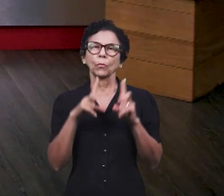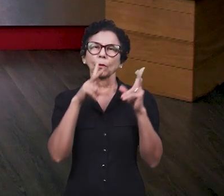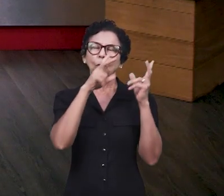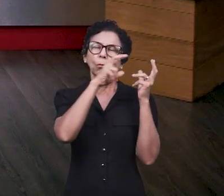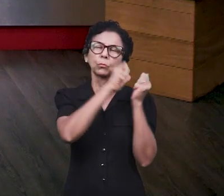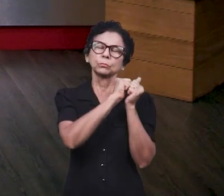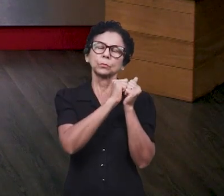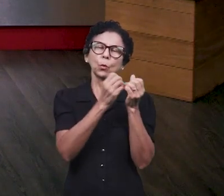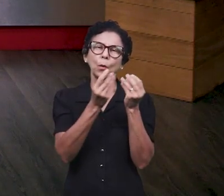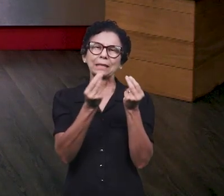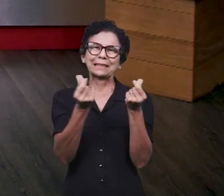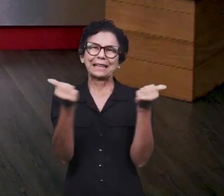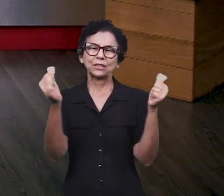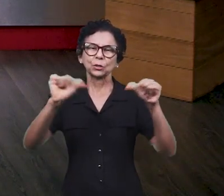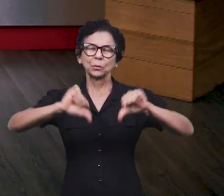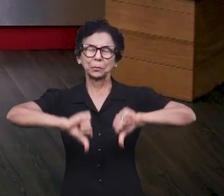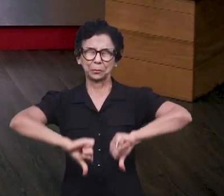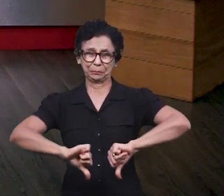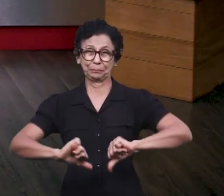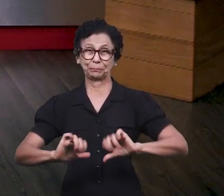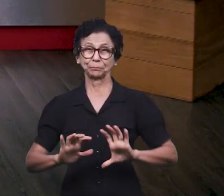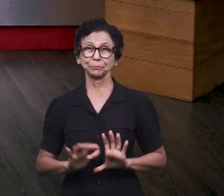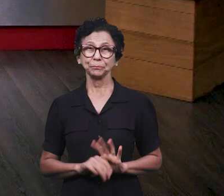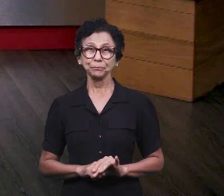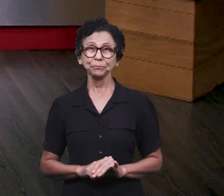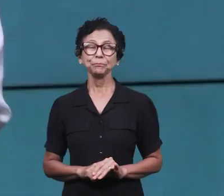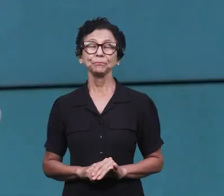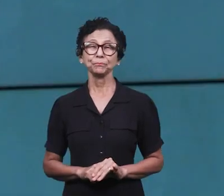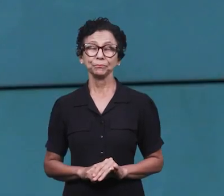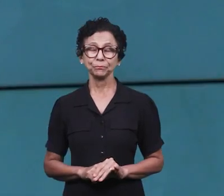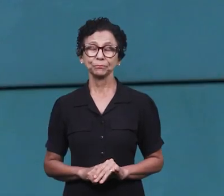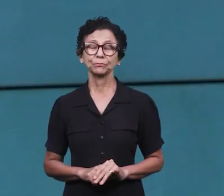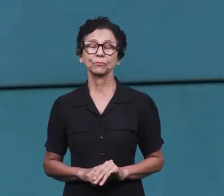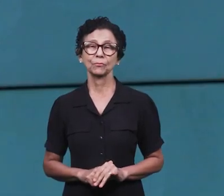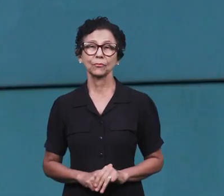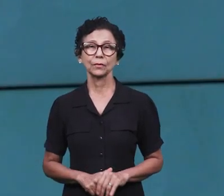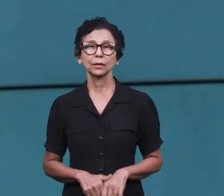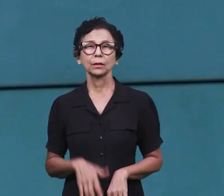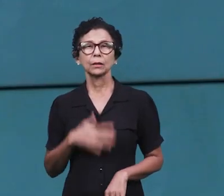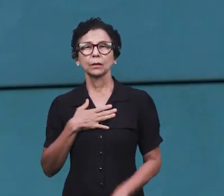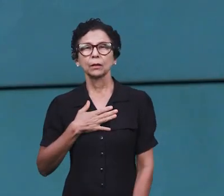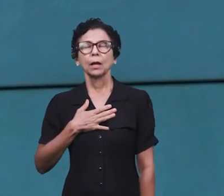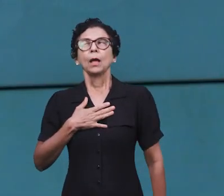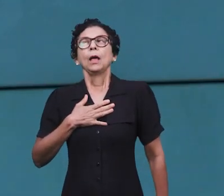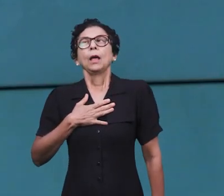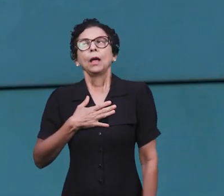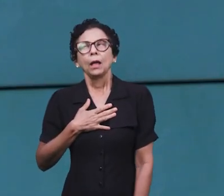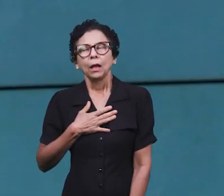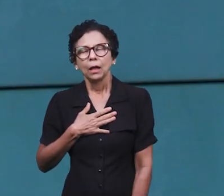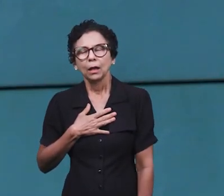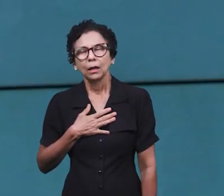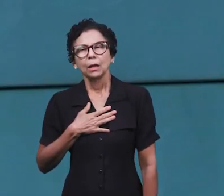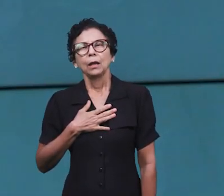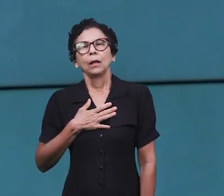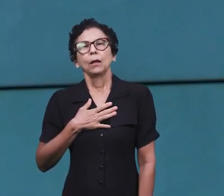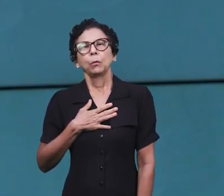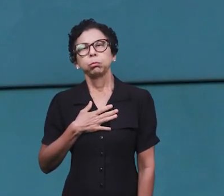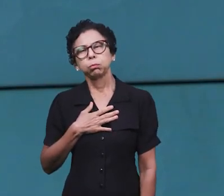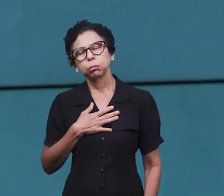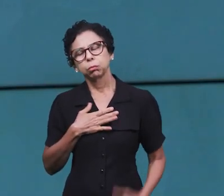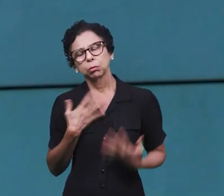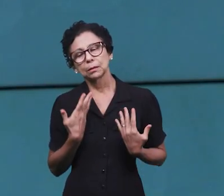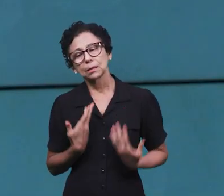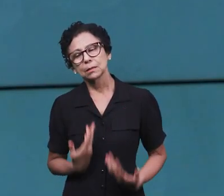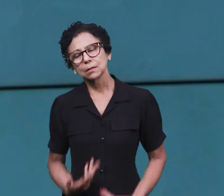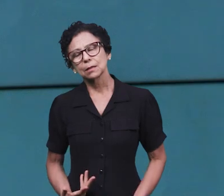sono e a sonolência excessiva durante o dia. A fadiga, que é o cansaço, é um outro sintoma comum